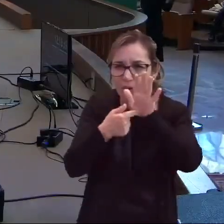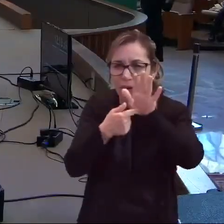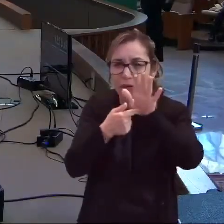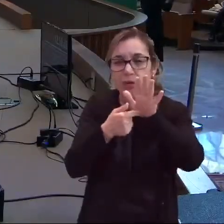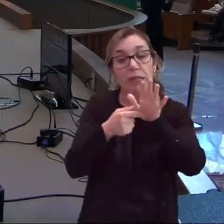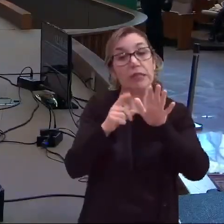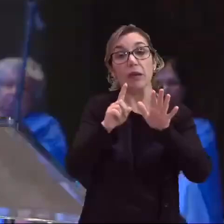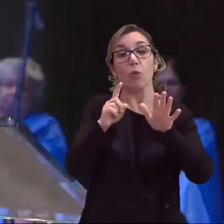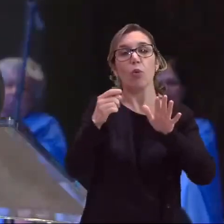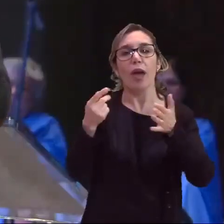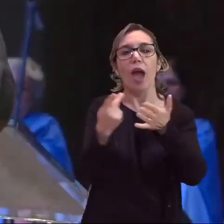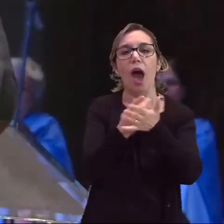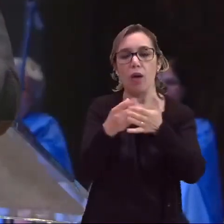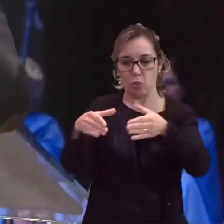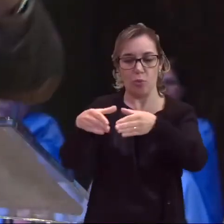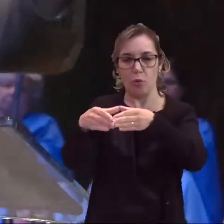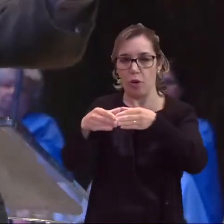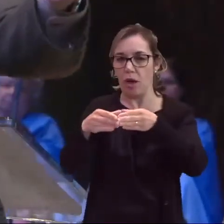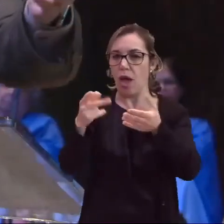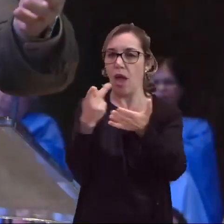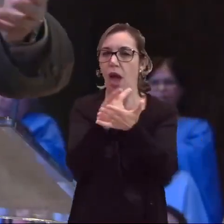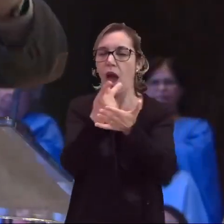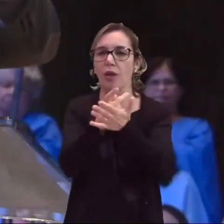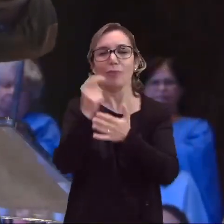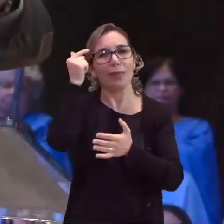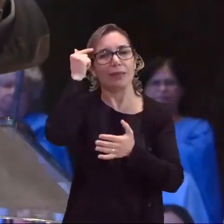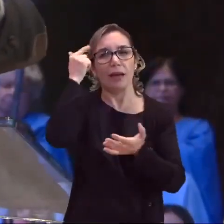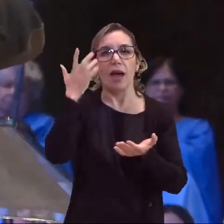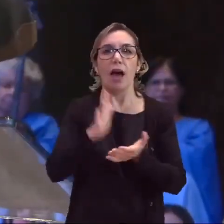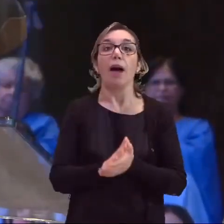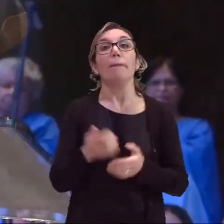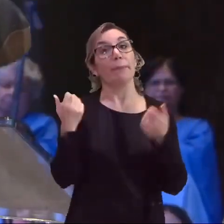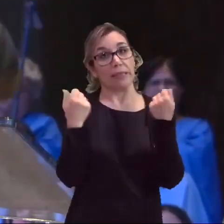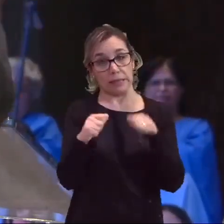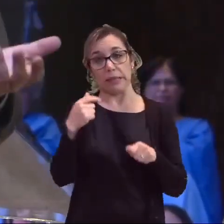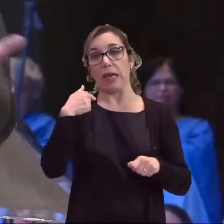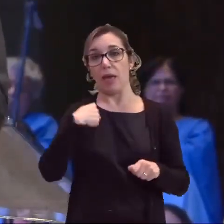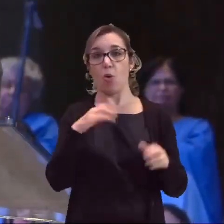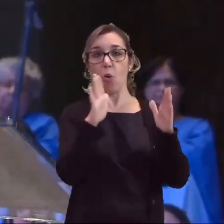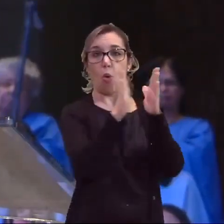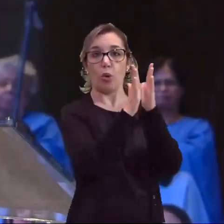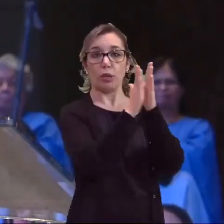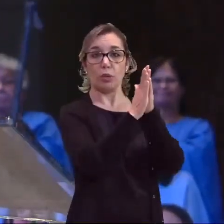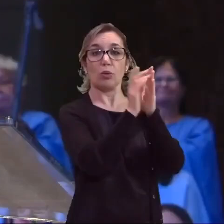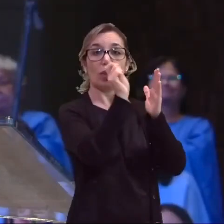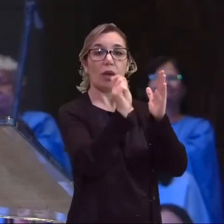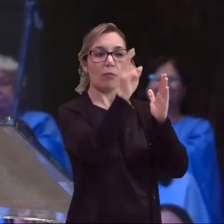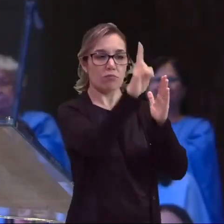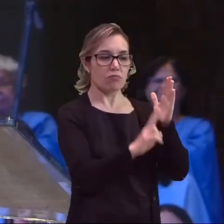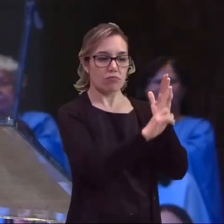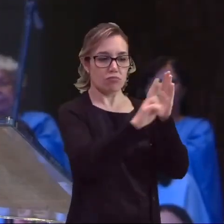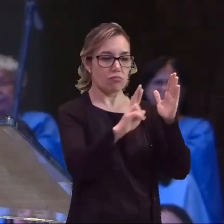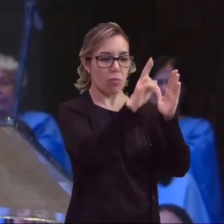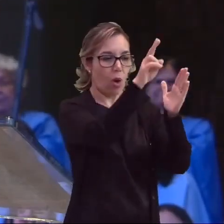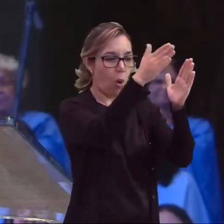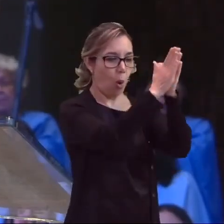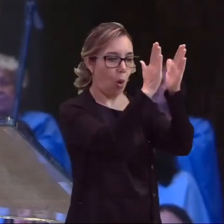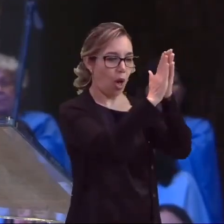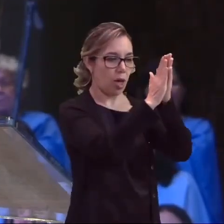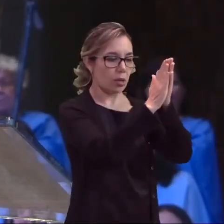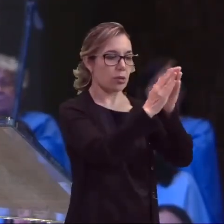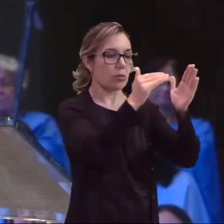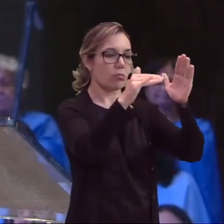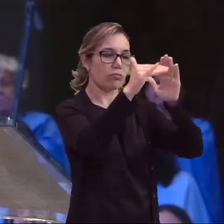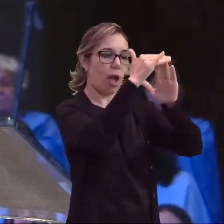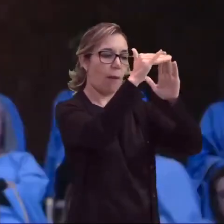né orar o rezar sem ave-marias sem Padre nosso não sei o que babá não é isso aí isso